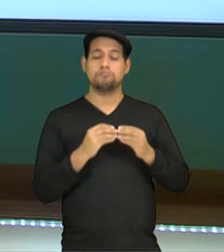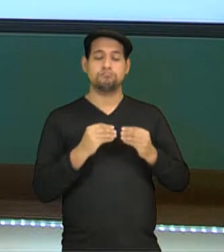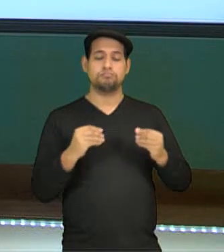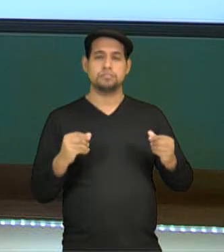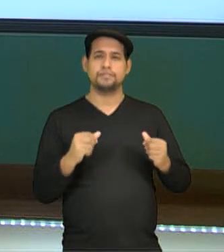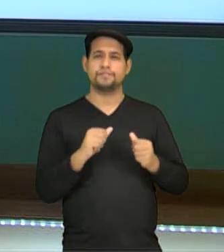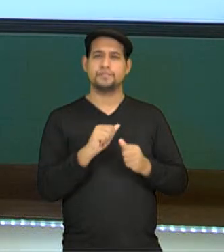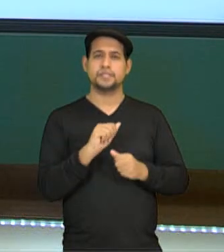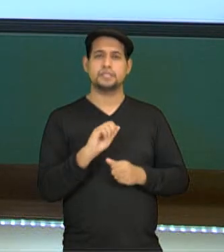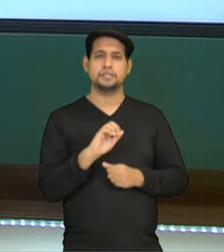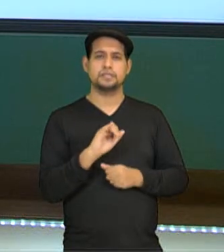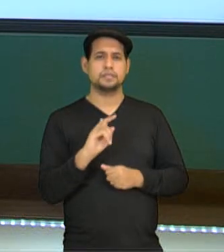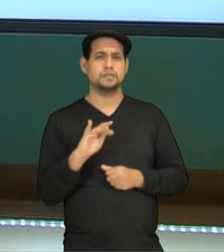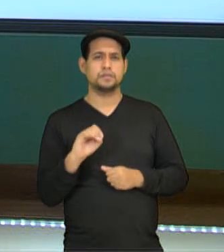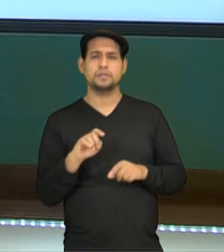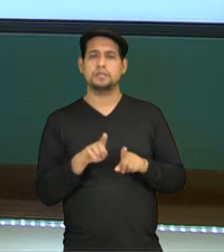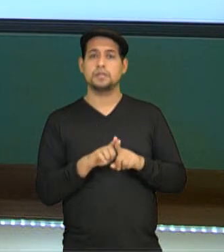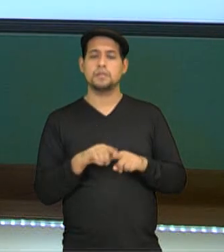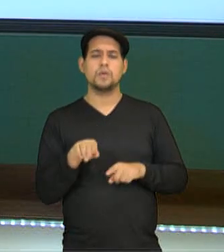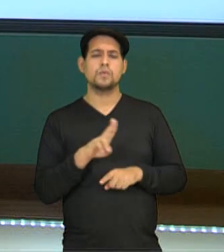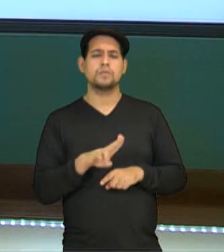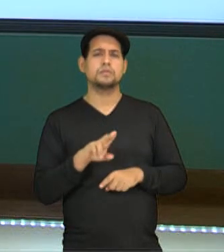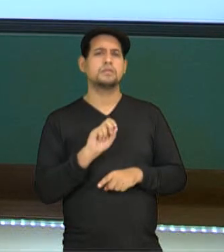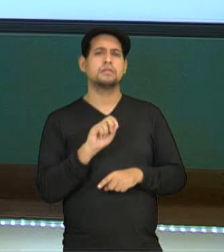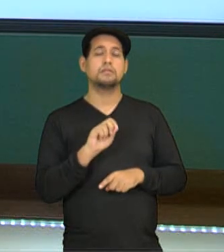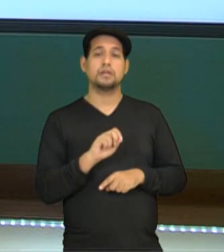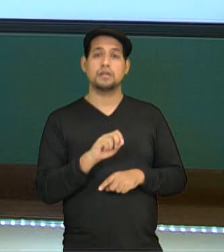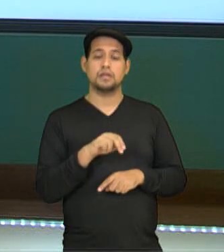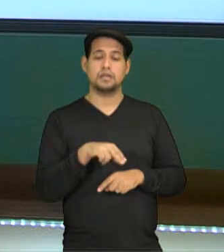do ácido salicílico usando